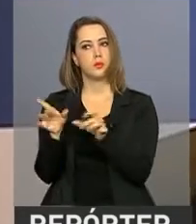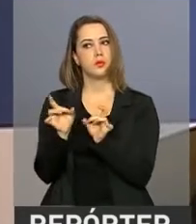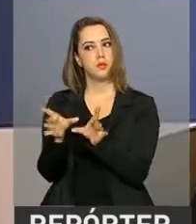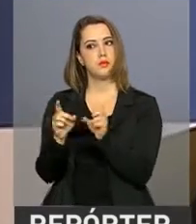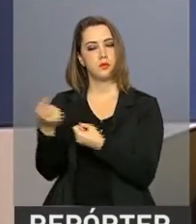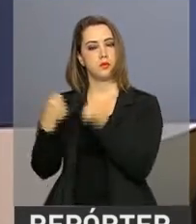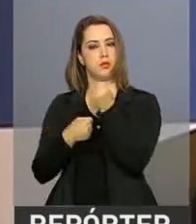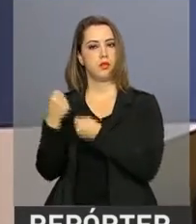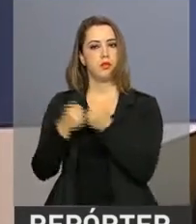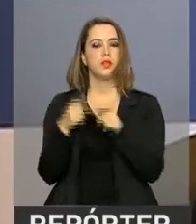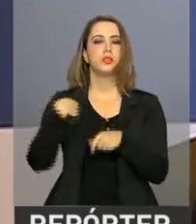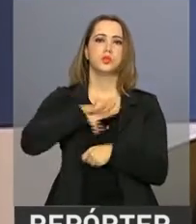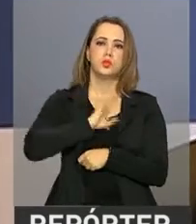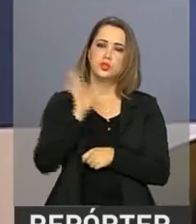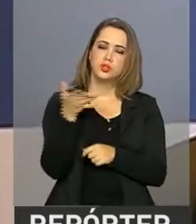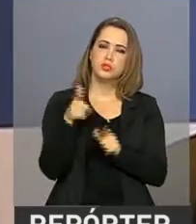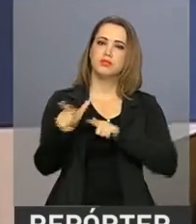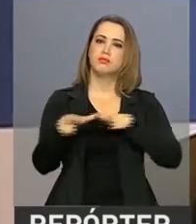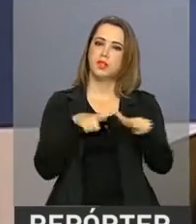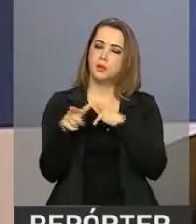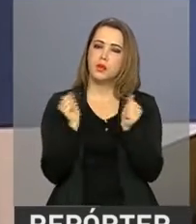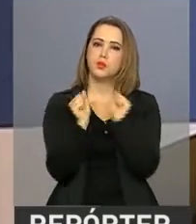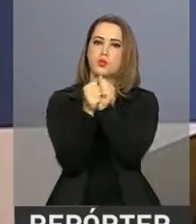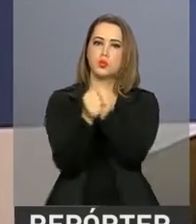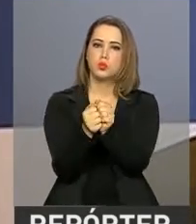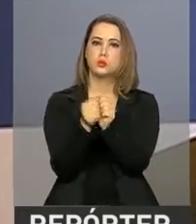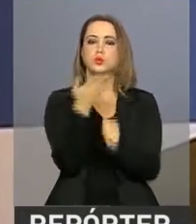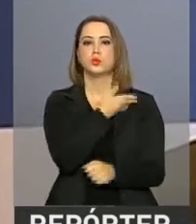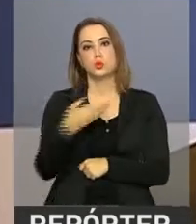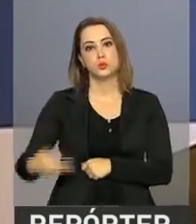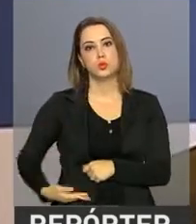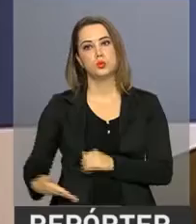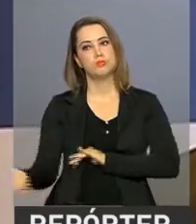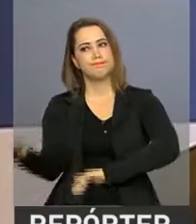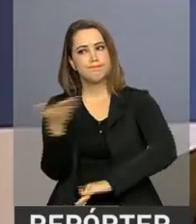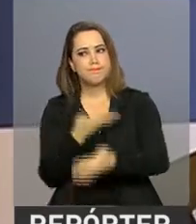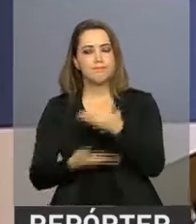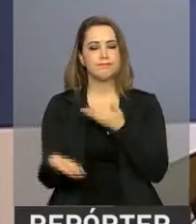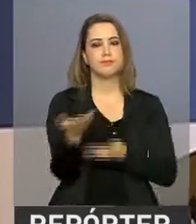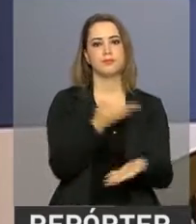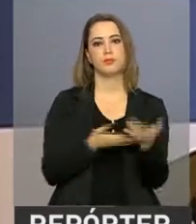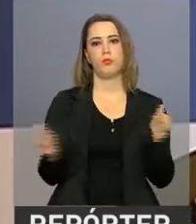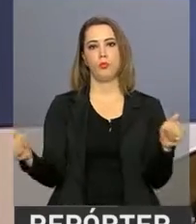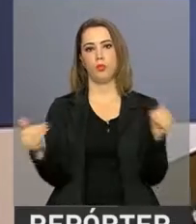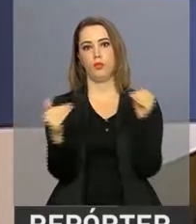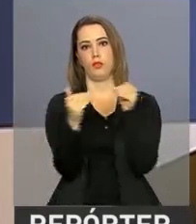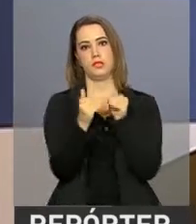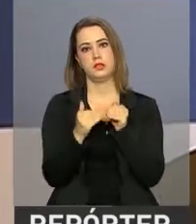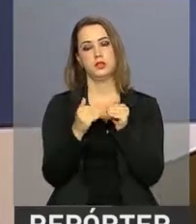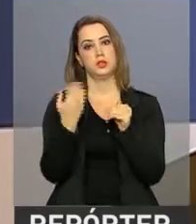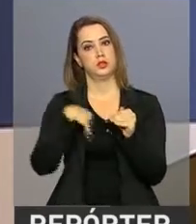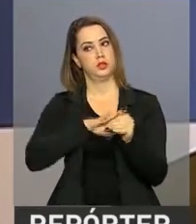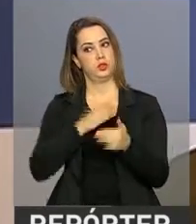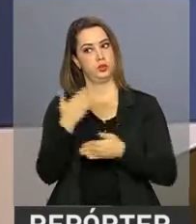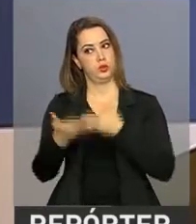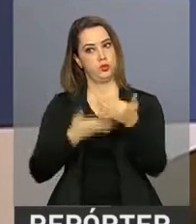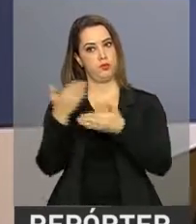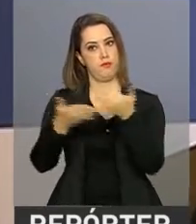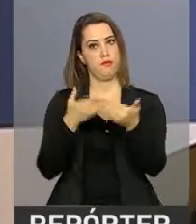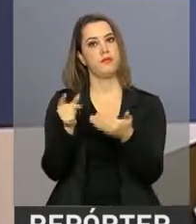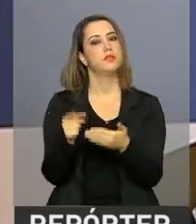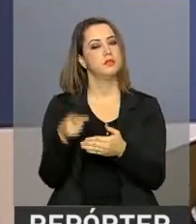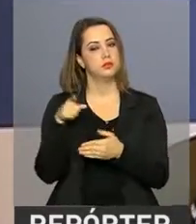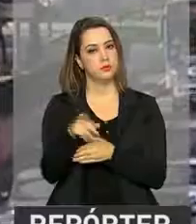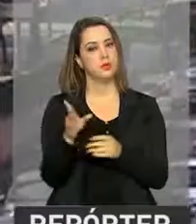junto ao governo no sentido de solicitar essa internalização destes acordos porque isso permite que a gente avance cada vez